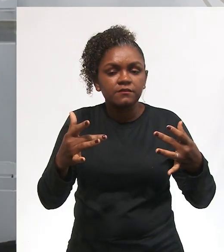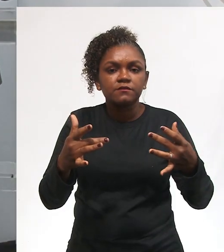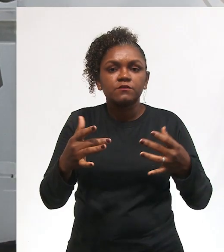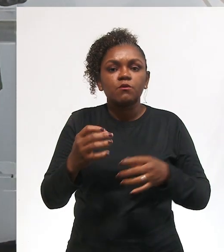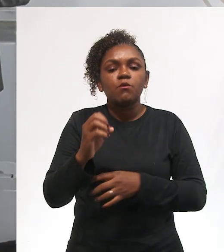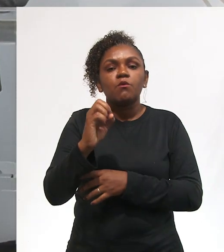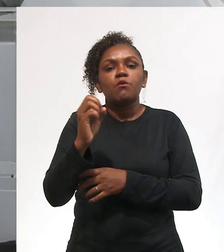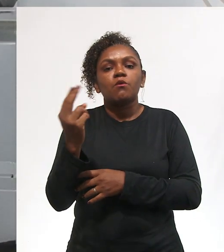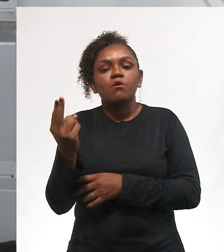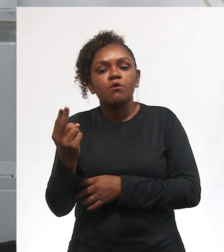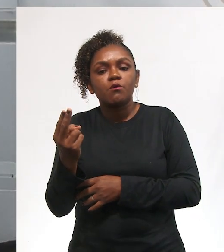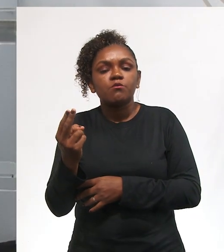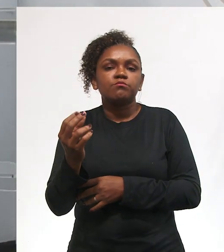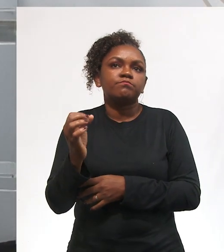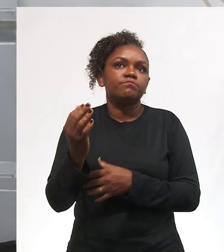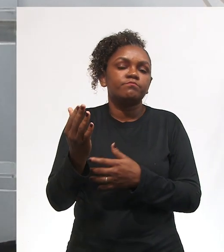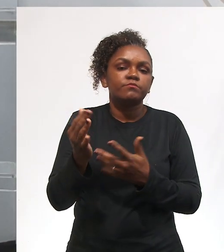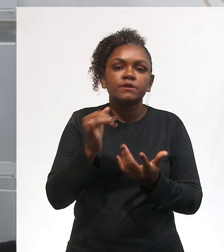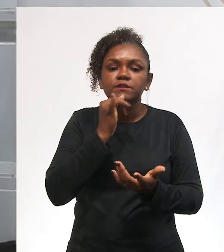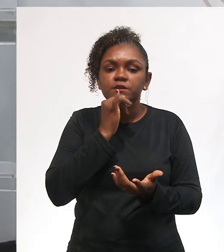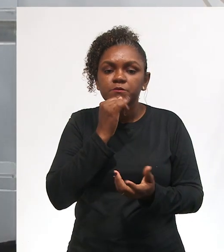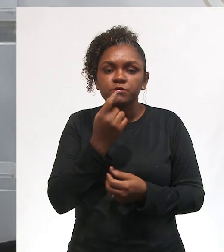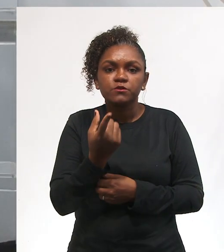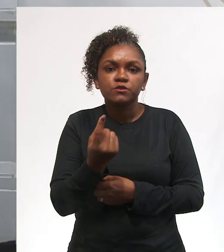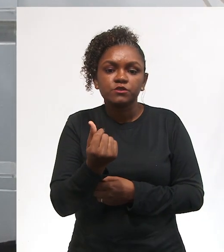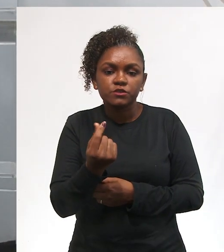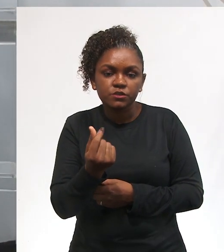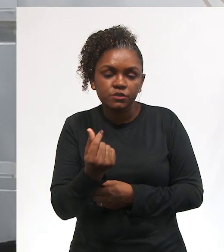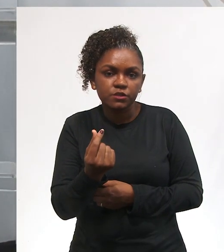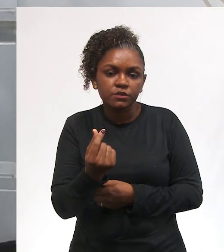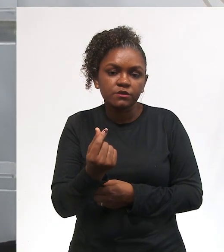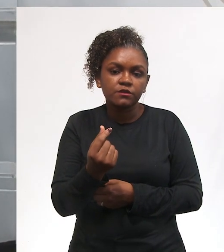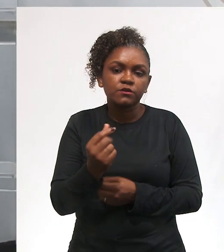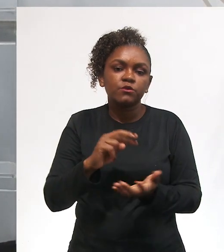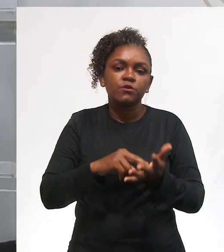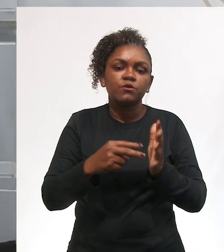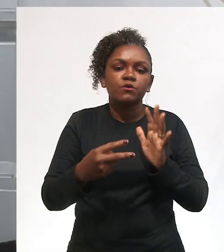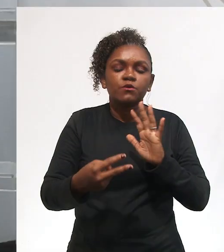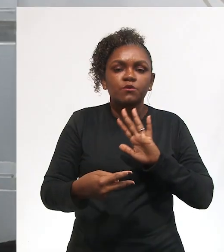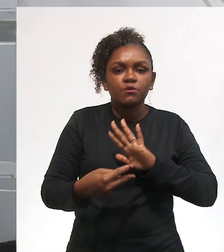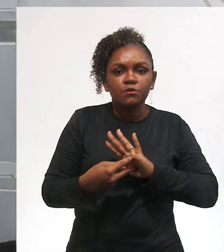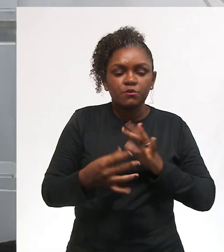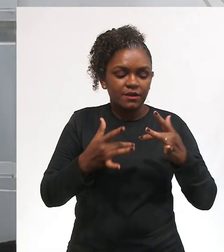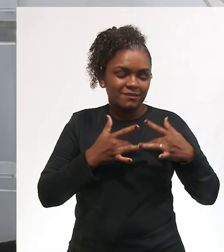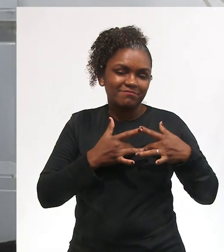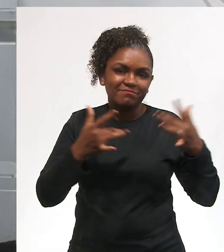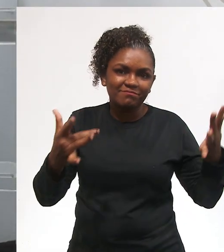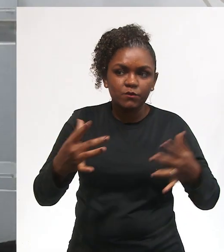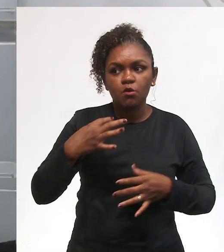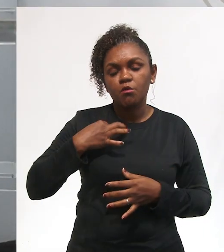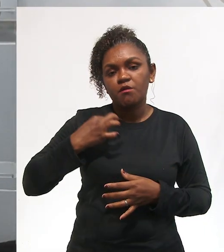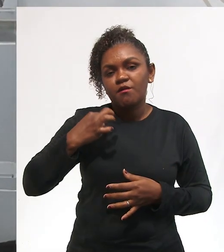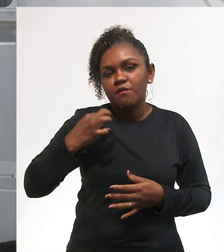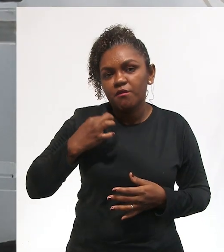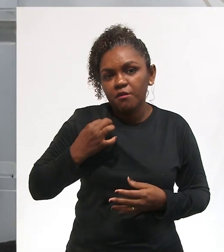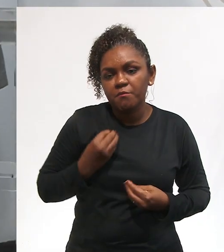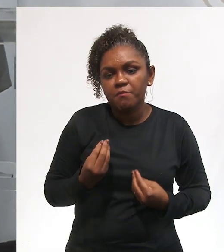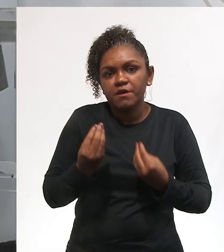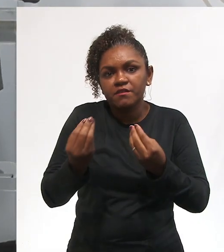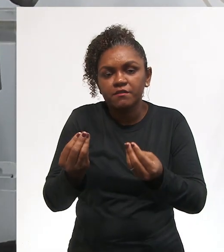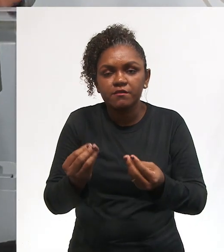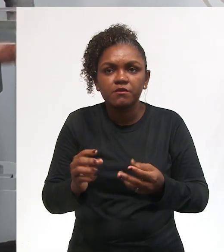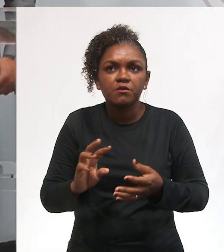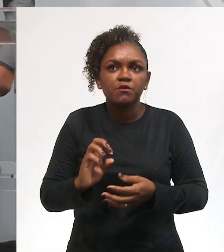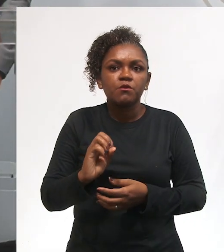economia circular, você circular o dinheiro na economia, solidária é você, né, desfazer de alguns roupa, de alguma coisa,